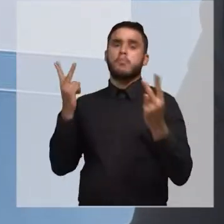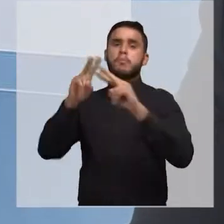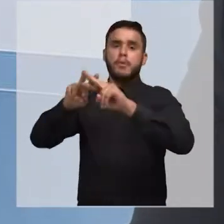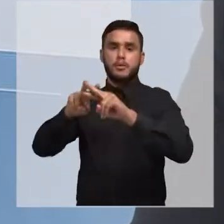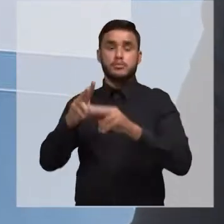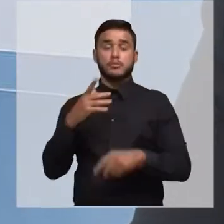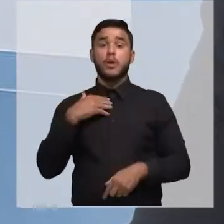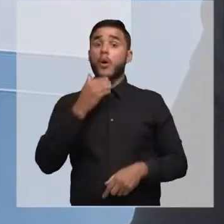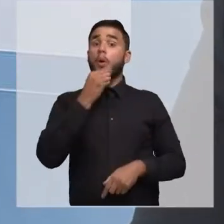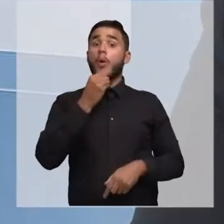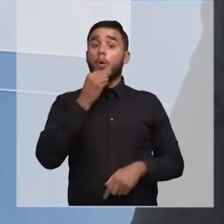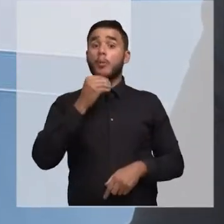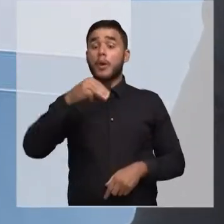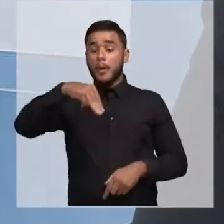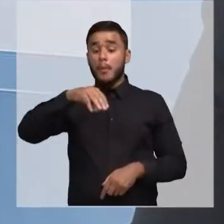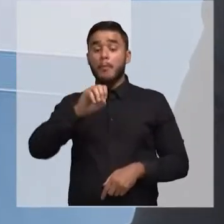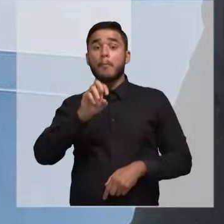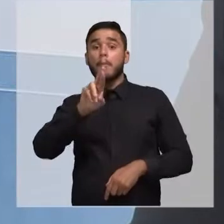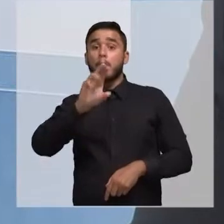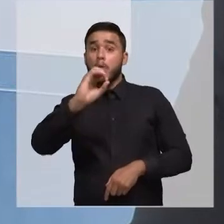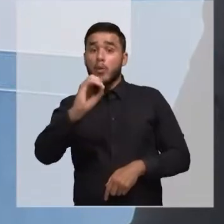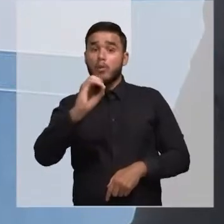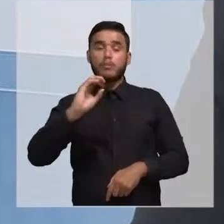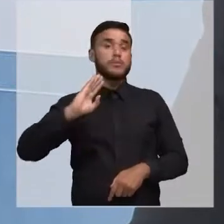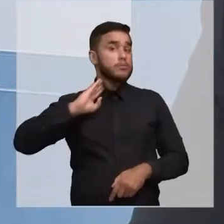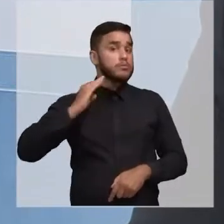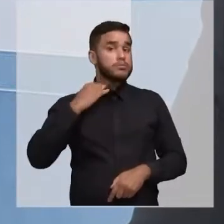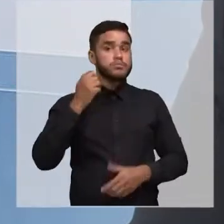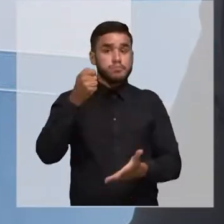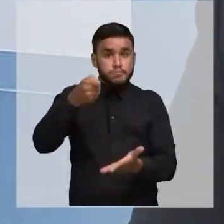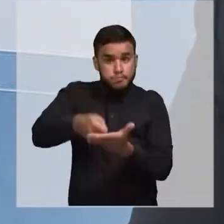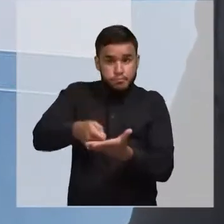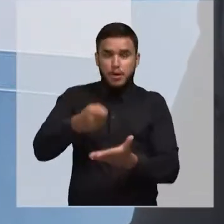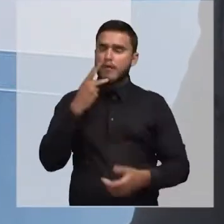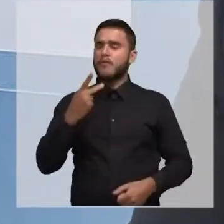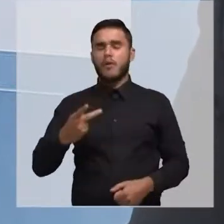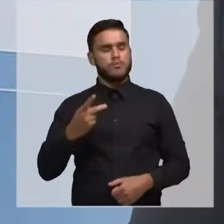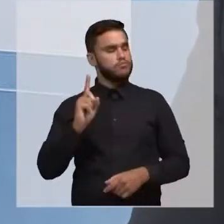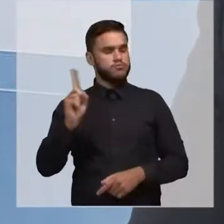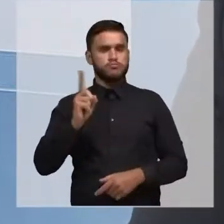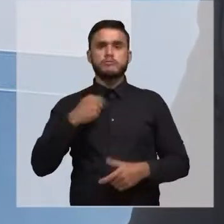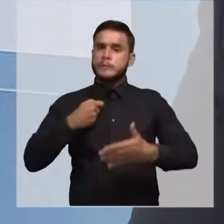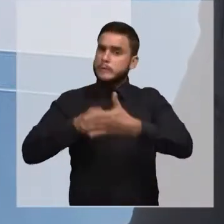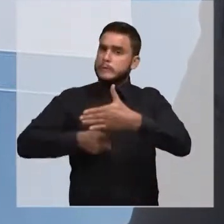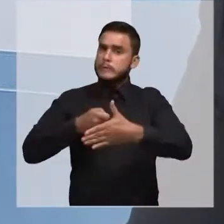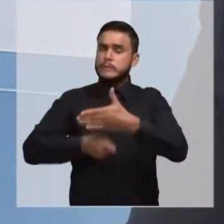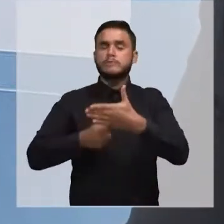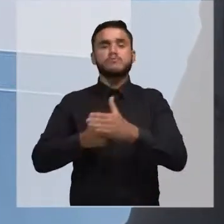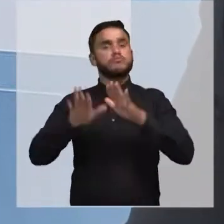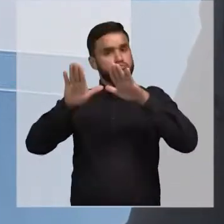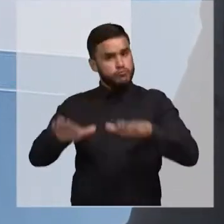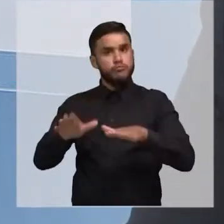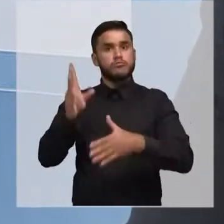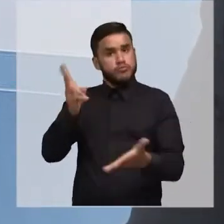não atendeu ninguém e lutou para que ele permanecesse preso. Todo esse imbróglio daquele domingo